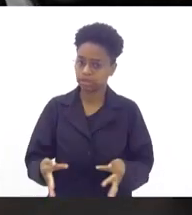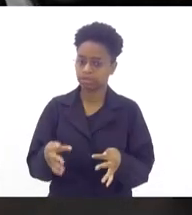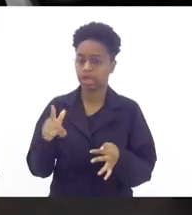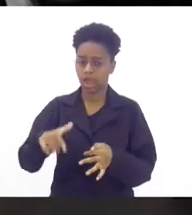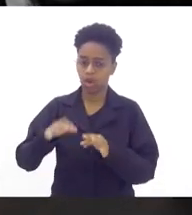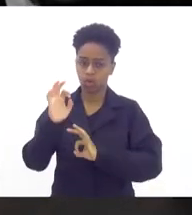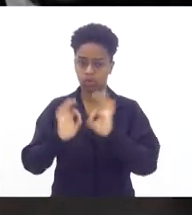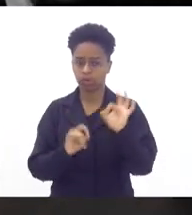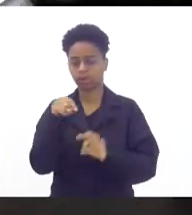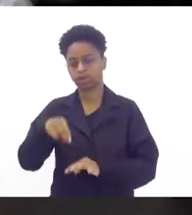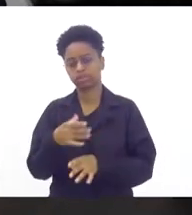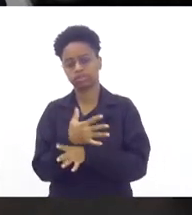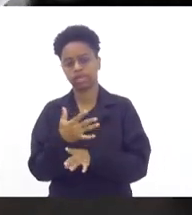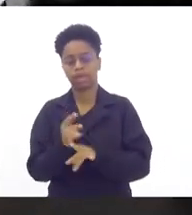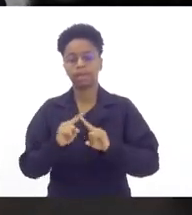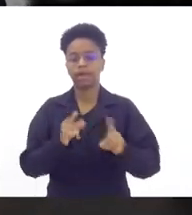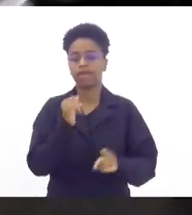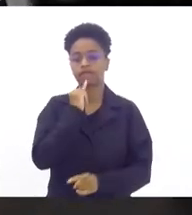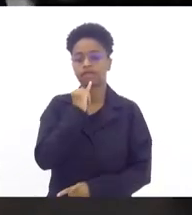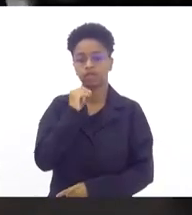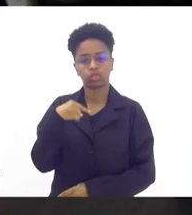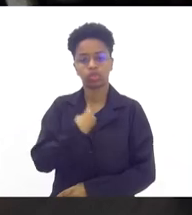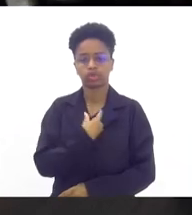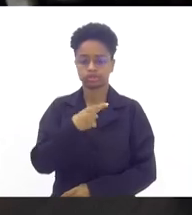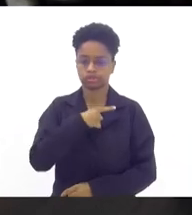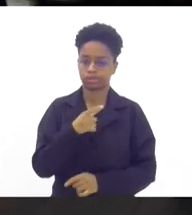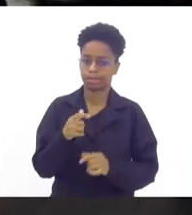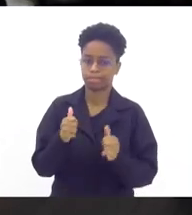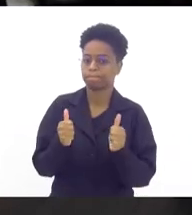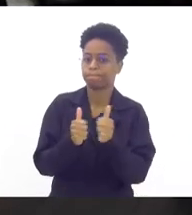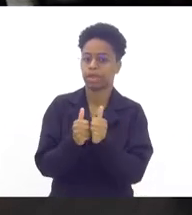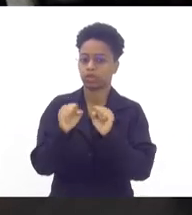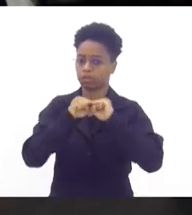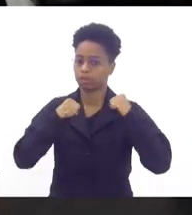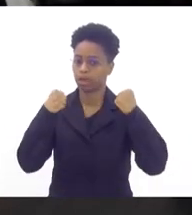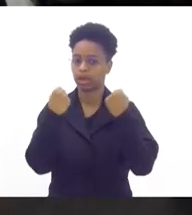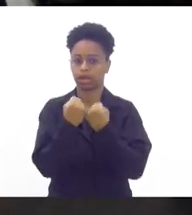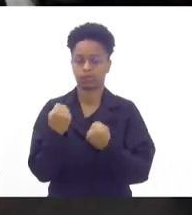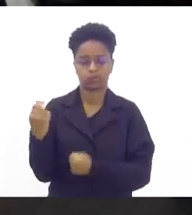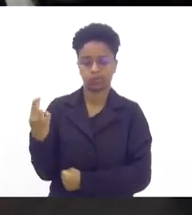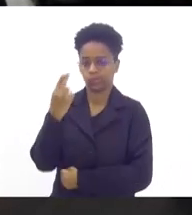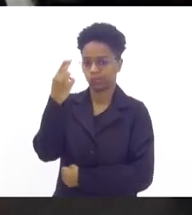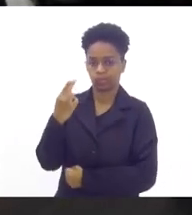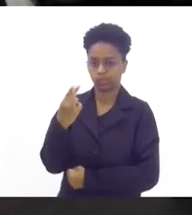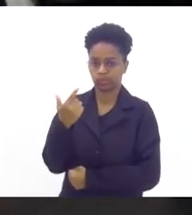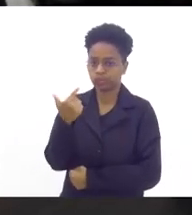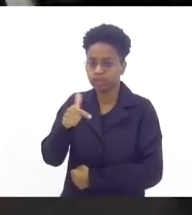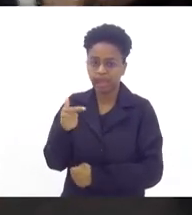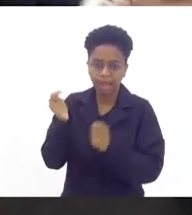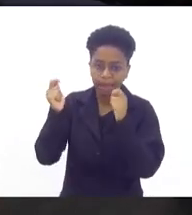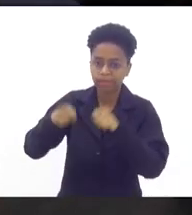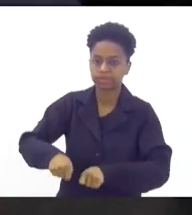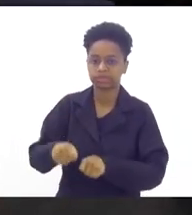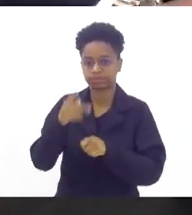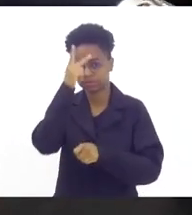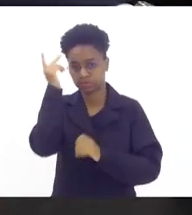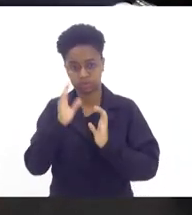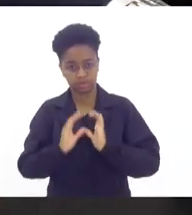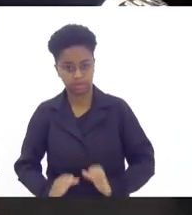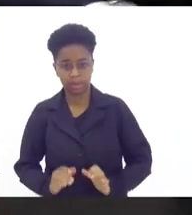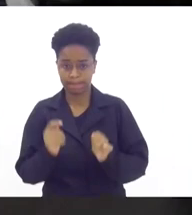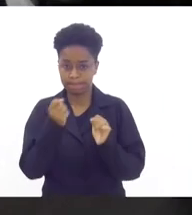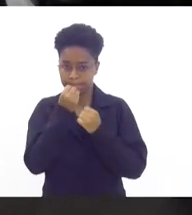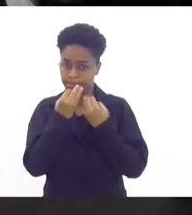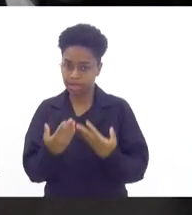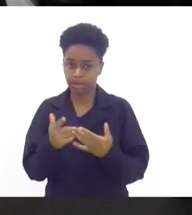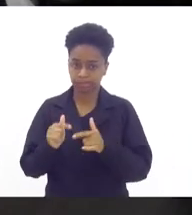e infelizmente a gente tem todo em torno Maracanã essa incapacidade do cidadão de bem poder atuar E aí o senhor presidente eu faço